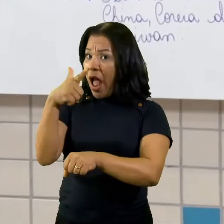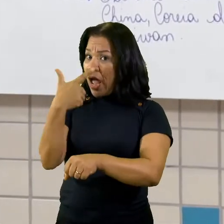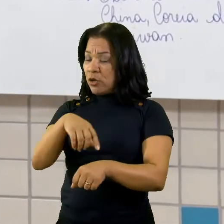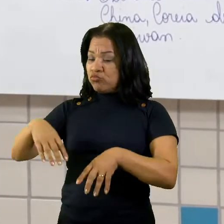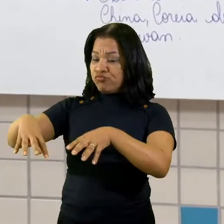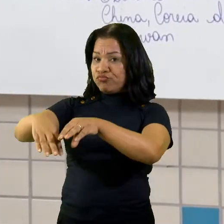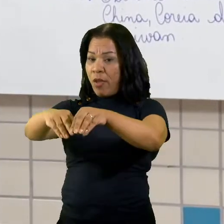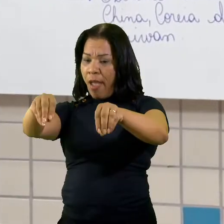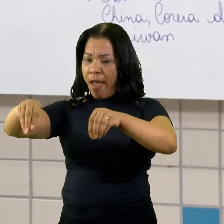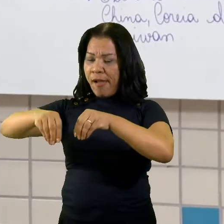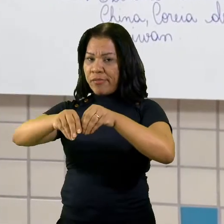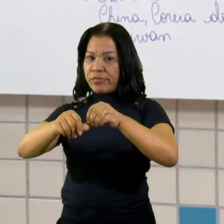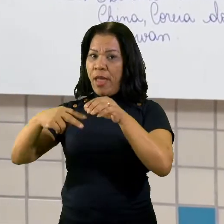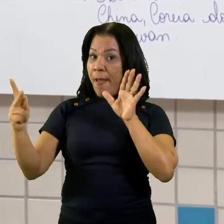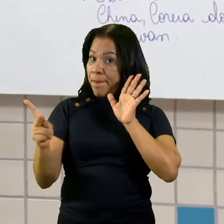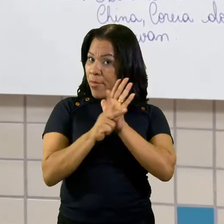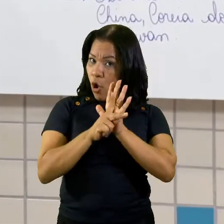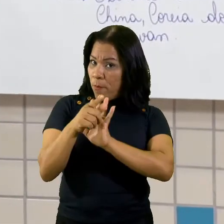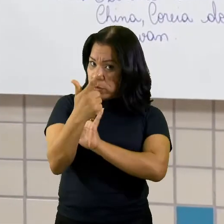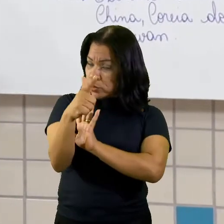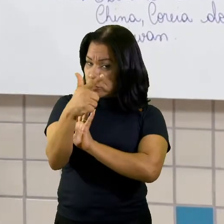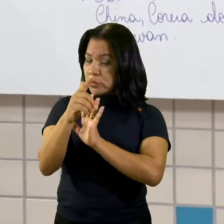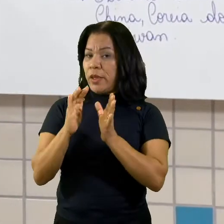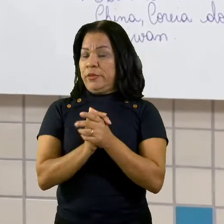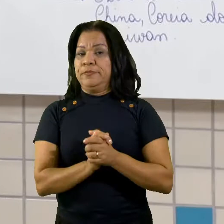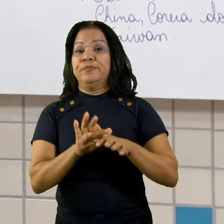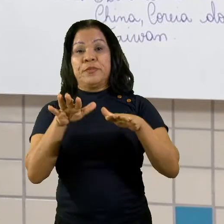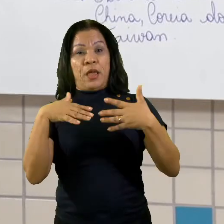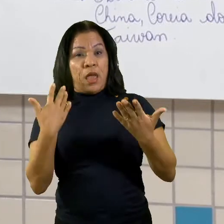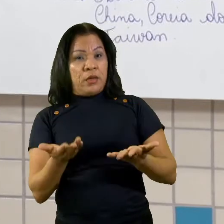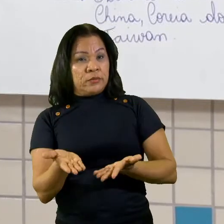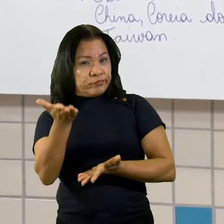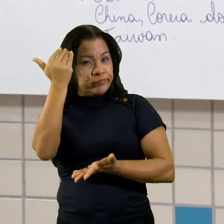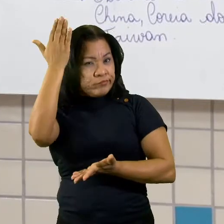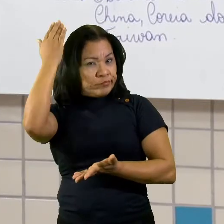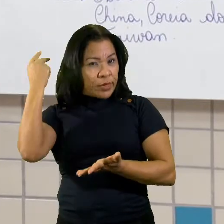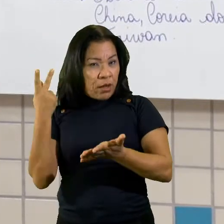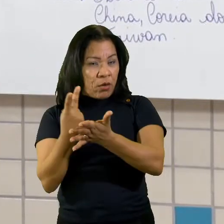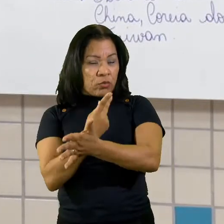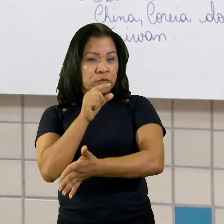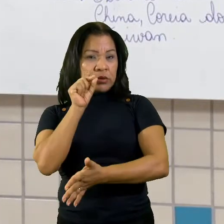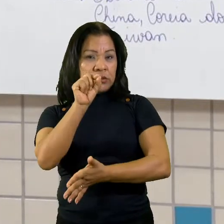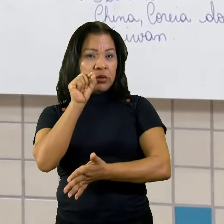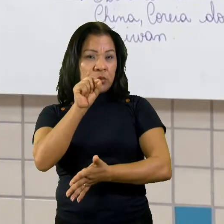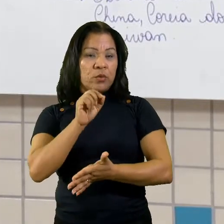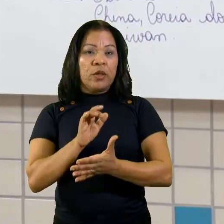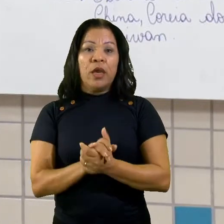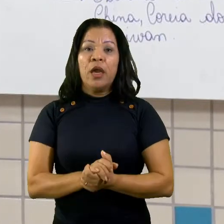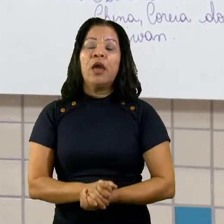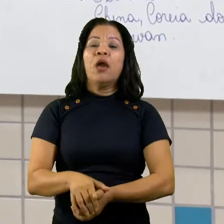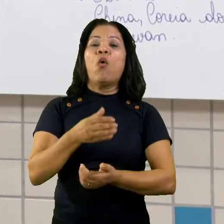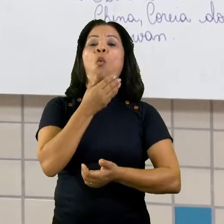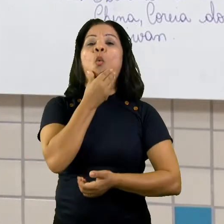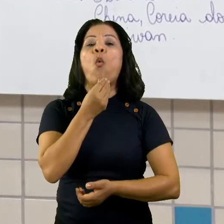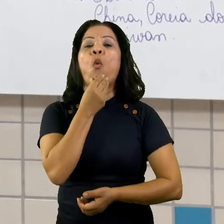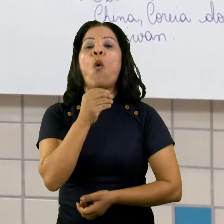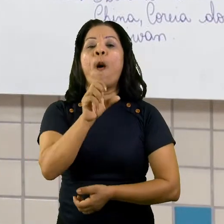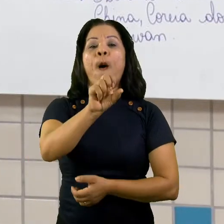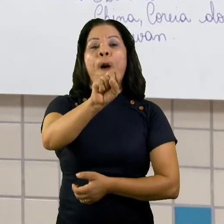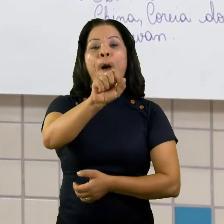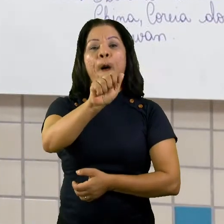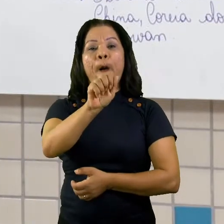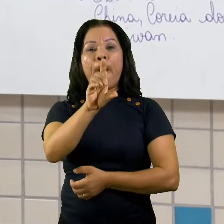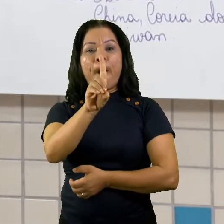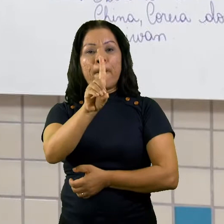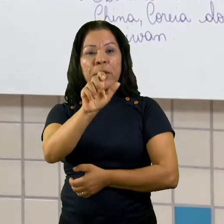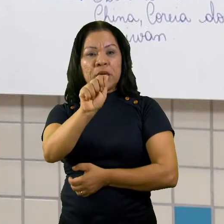Inclusive aconteceu há muito tempo atrás, ainda com Saddam Hussein, que era ditador do Iraque, dele jogar bomba química